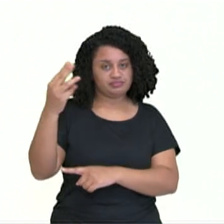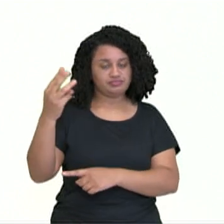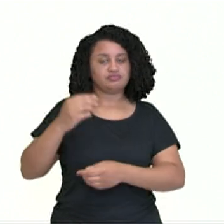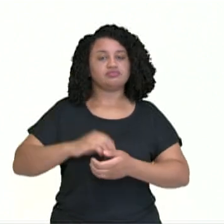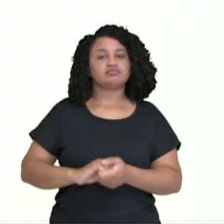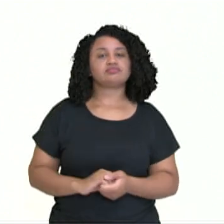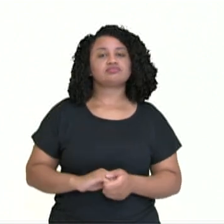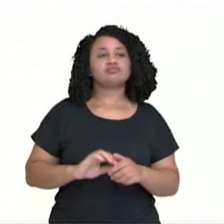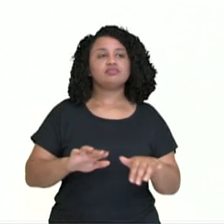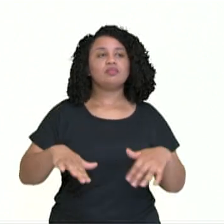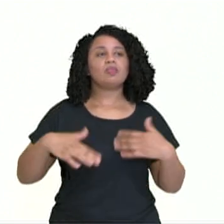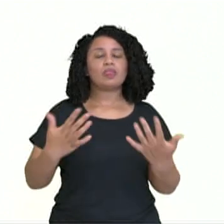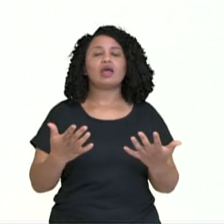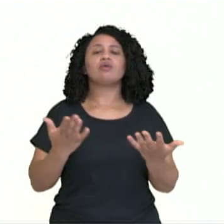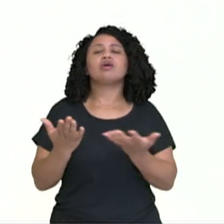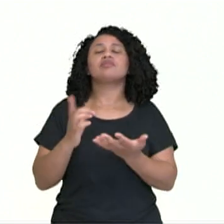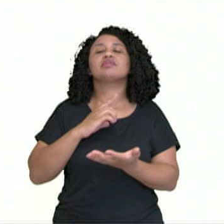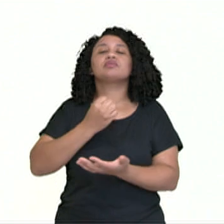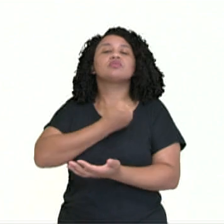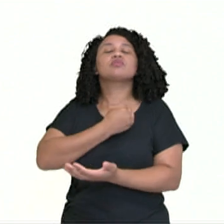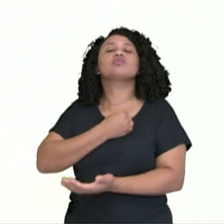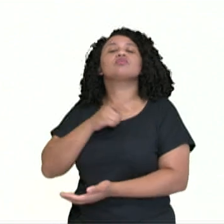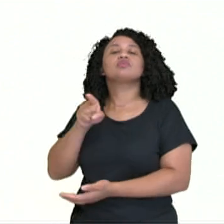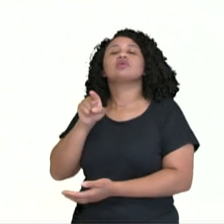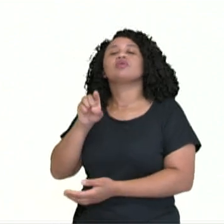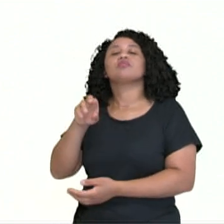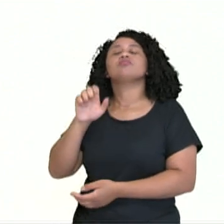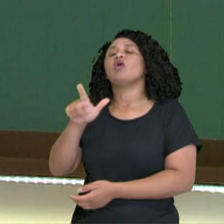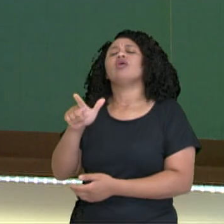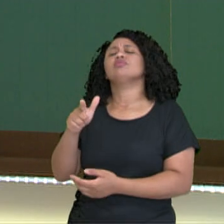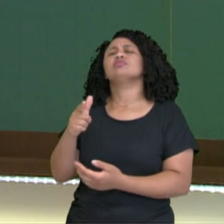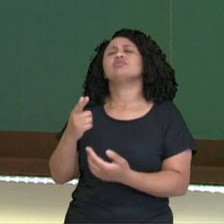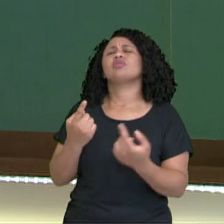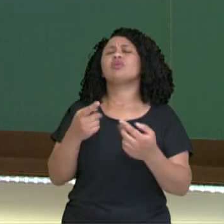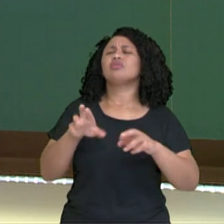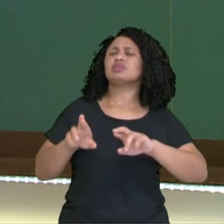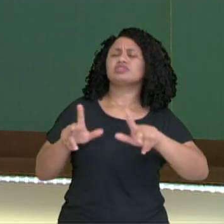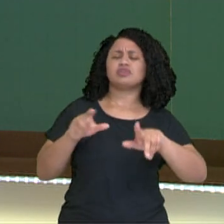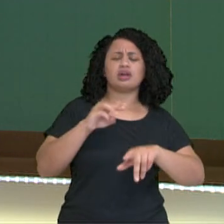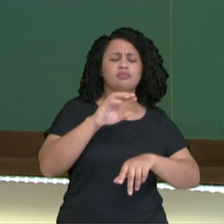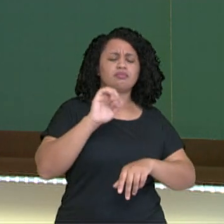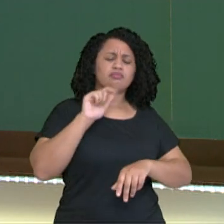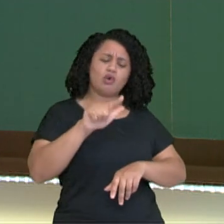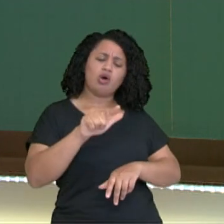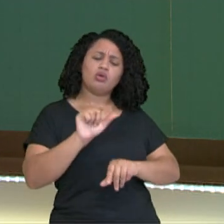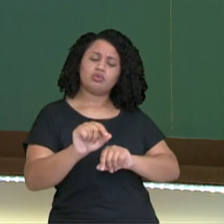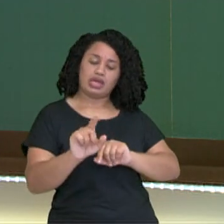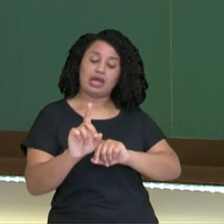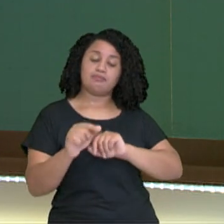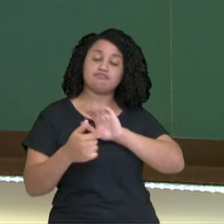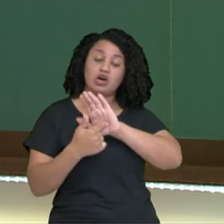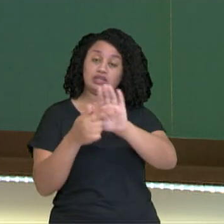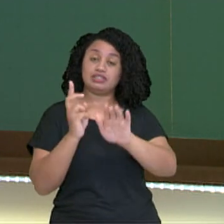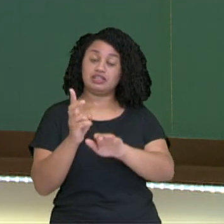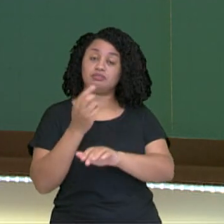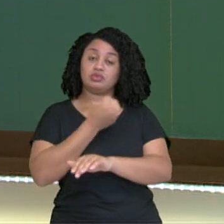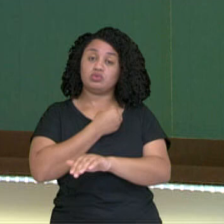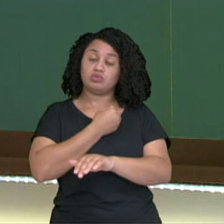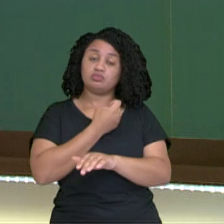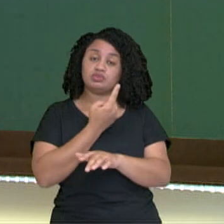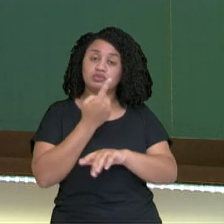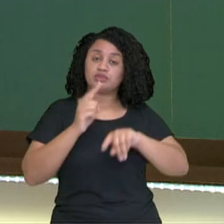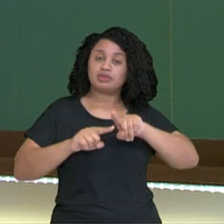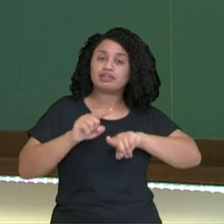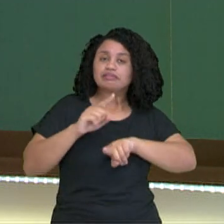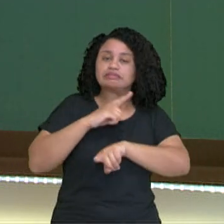agora nós temos o número de mol. Primeira coisa, qual é a diferença? Mol expressará sempre a quantidade de matéria.